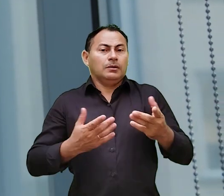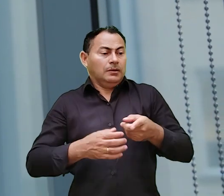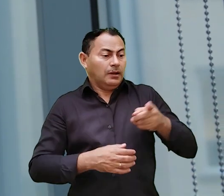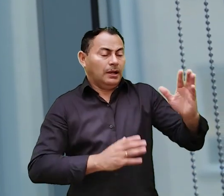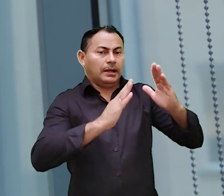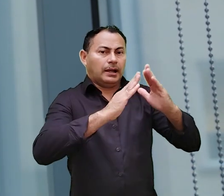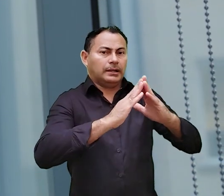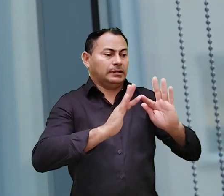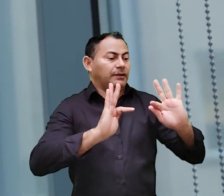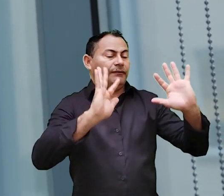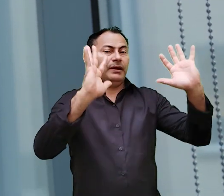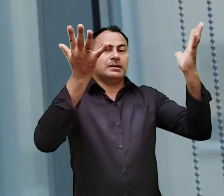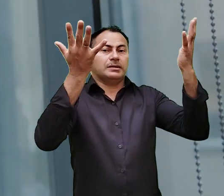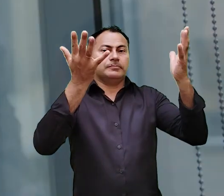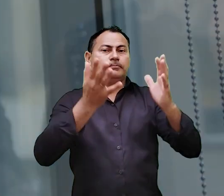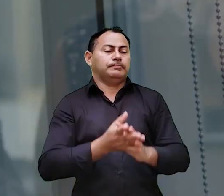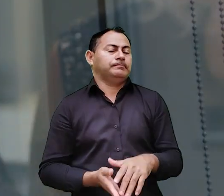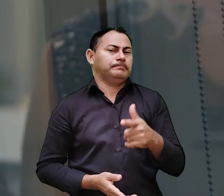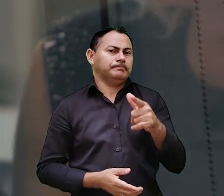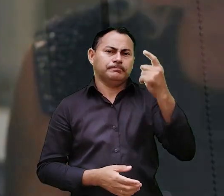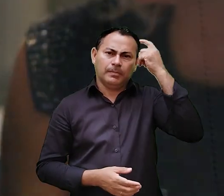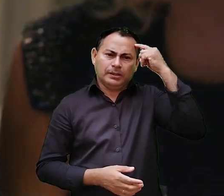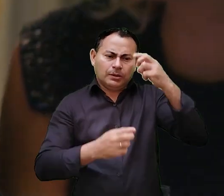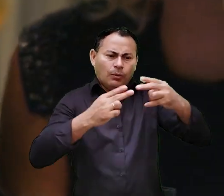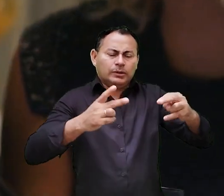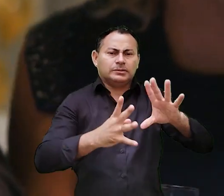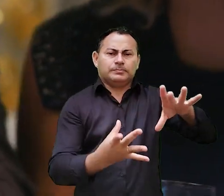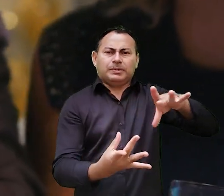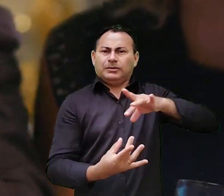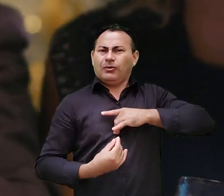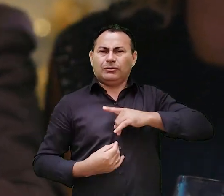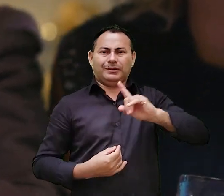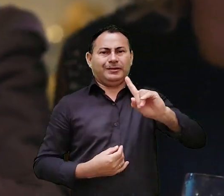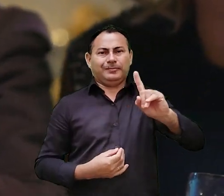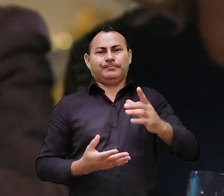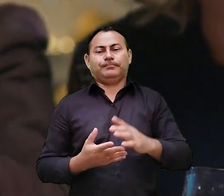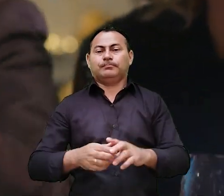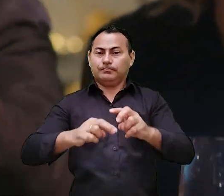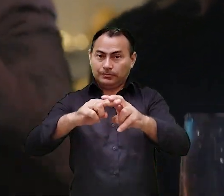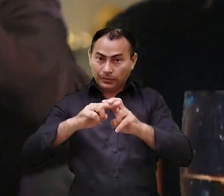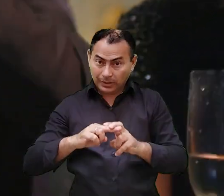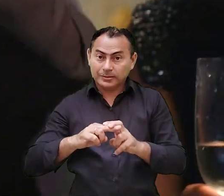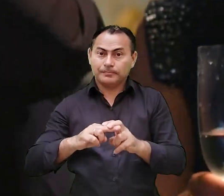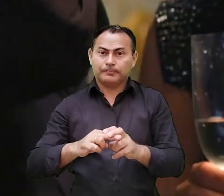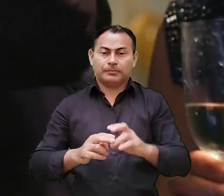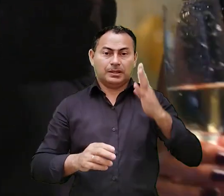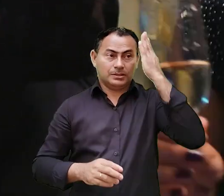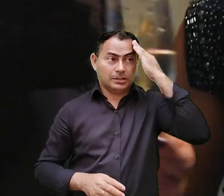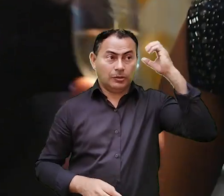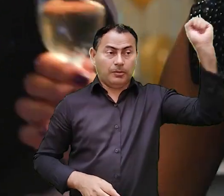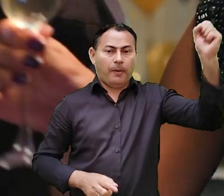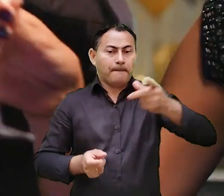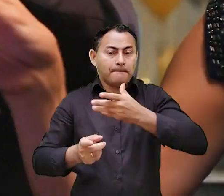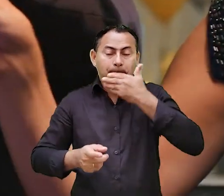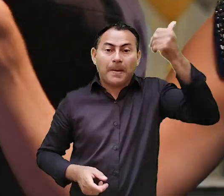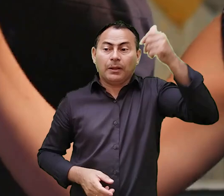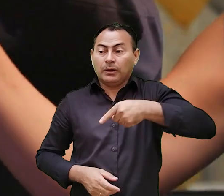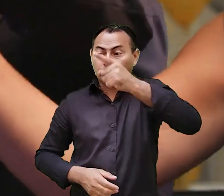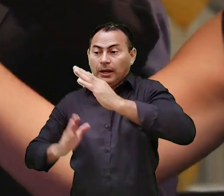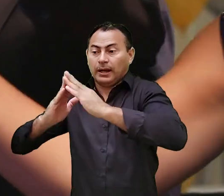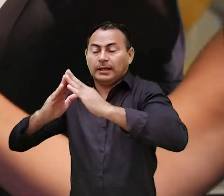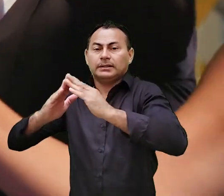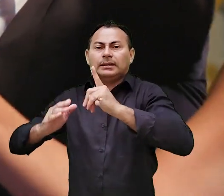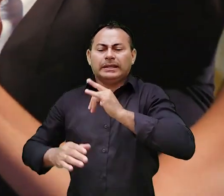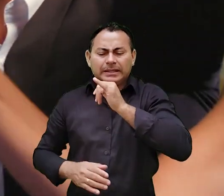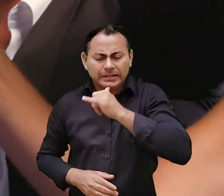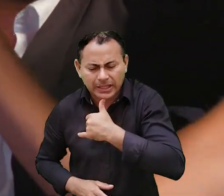Mas quando você vai a uma festa, você não pensa em coisas espirituais. É por isso que Salomão diz que é melhor ir